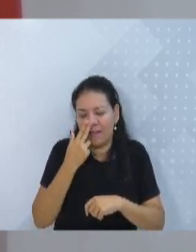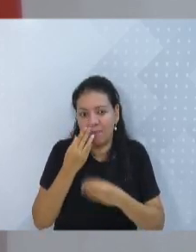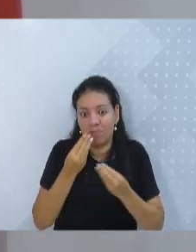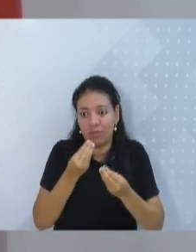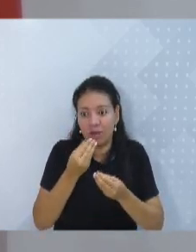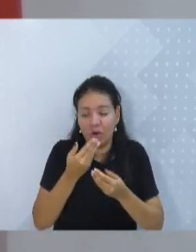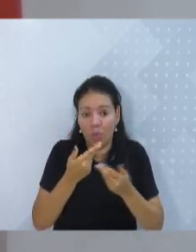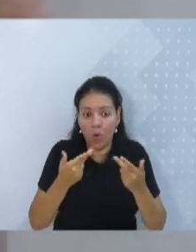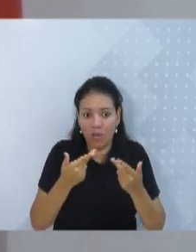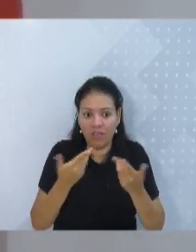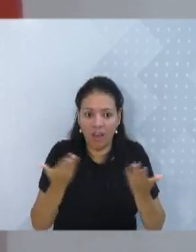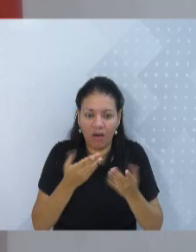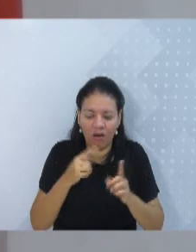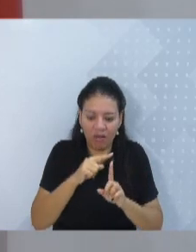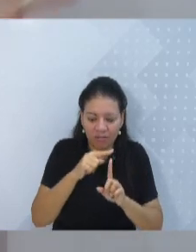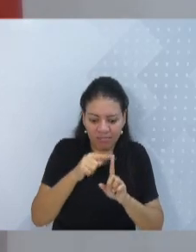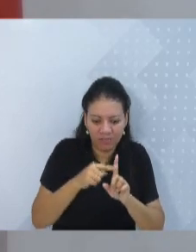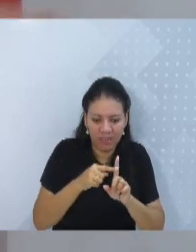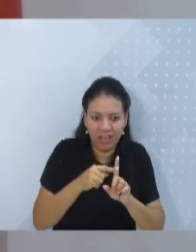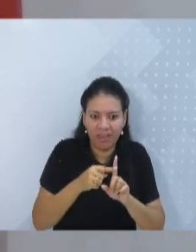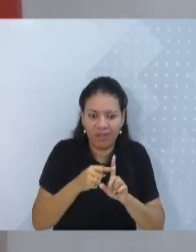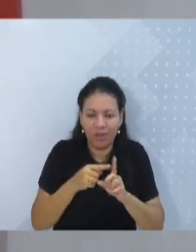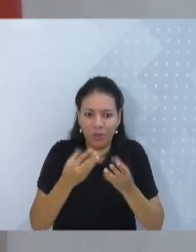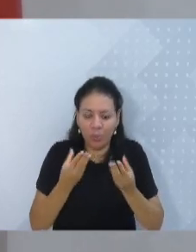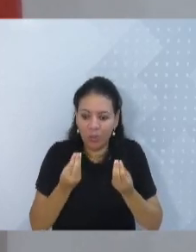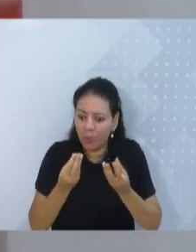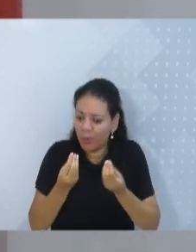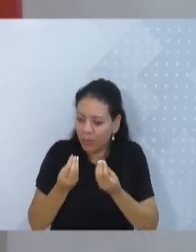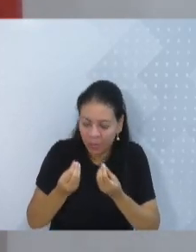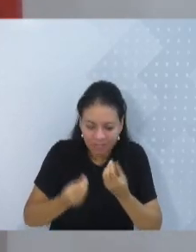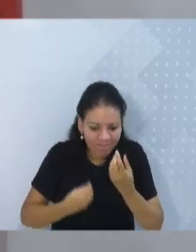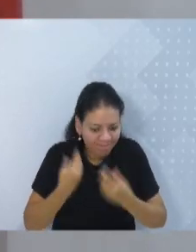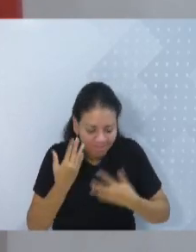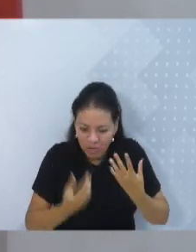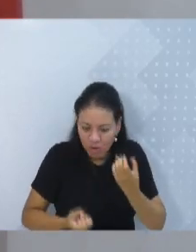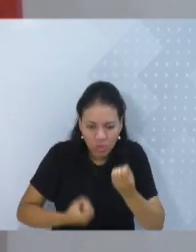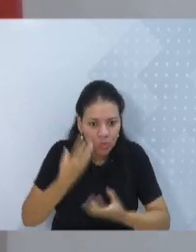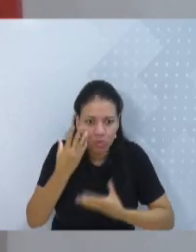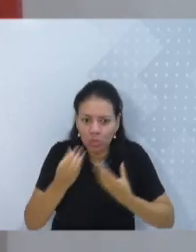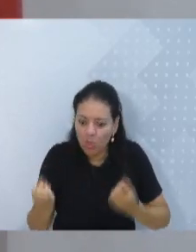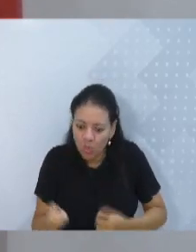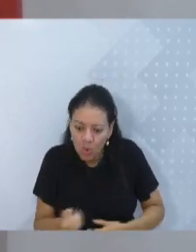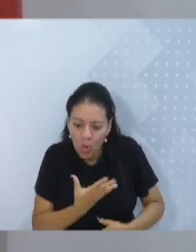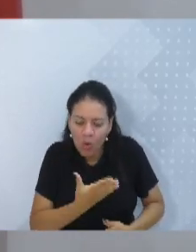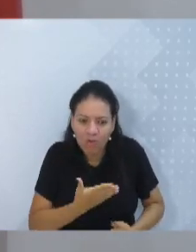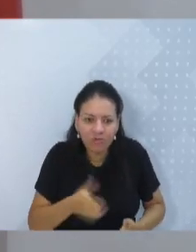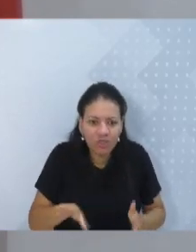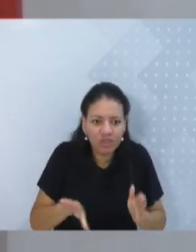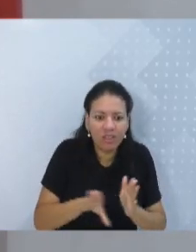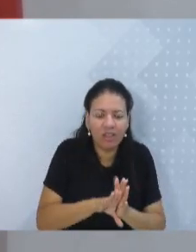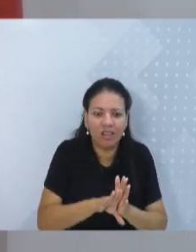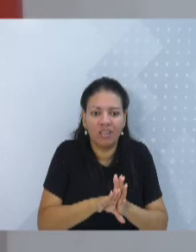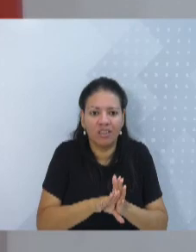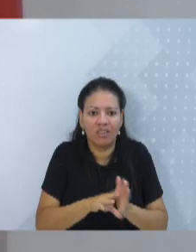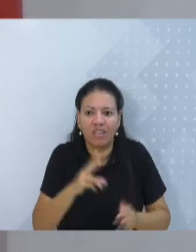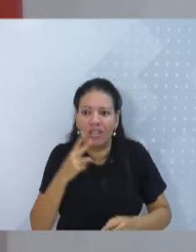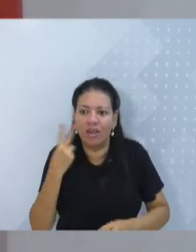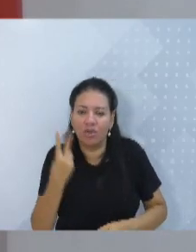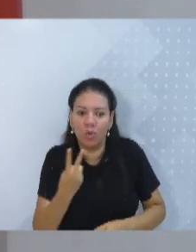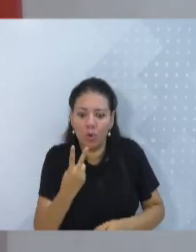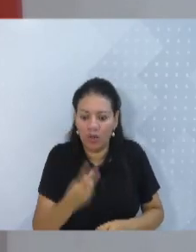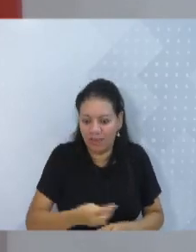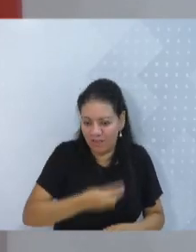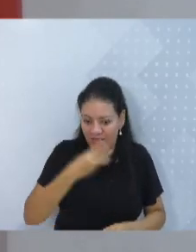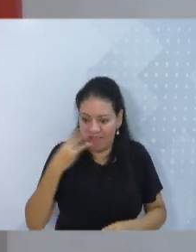turbilhão e agora a gestação os hormônios estão a mil tudo tá a mil é o novo que tá chegando agora não é mais dois é